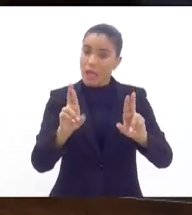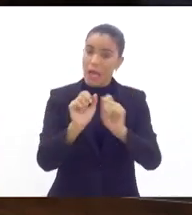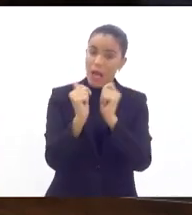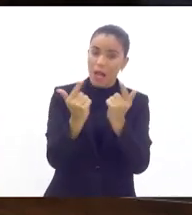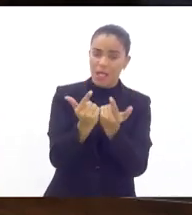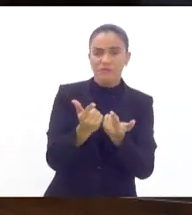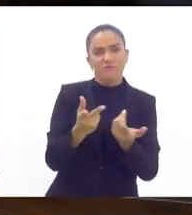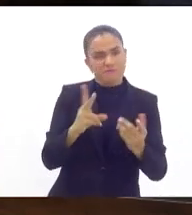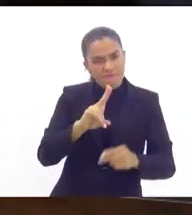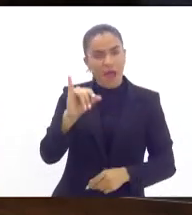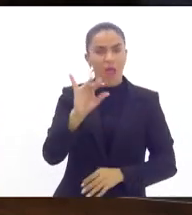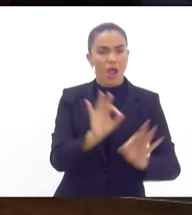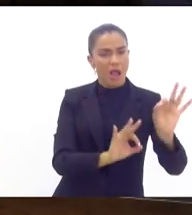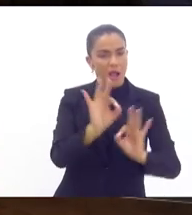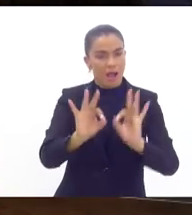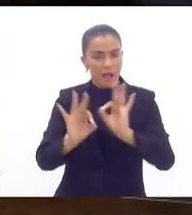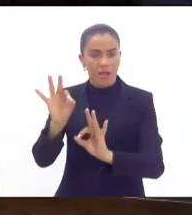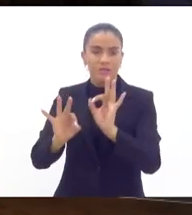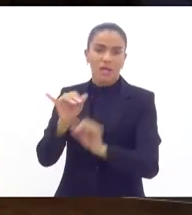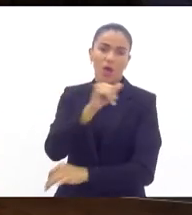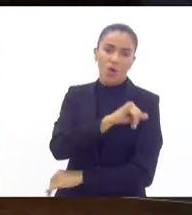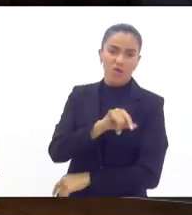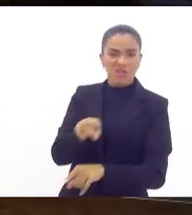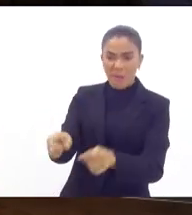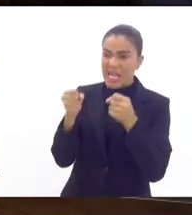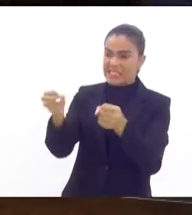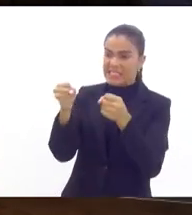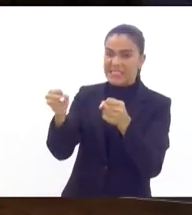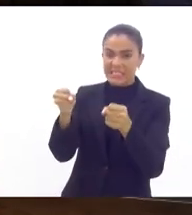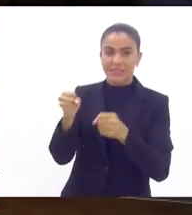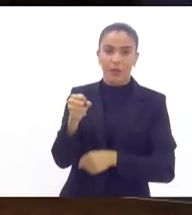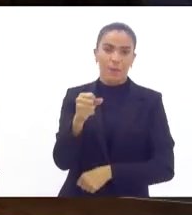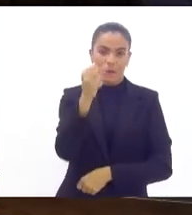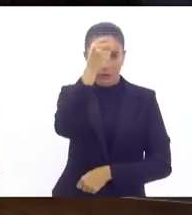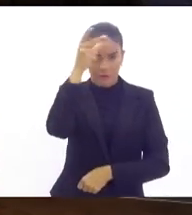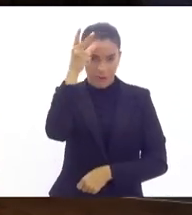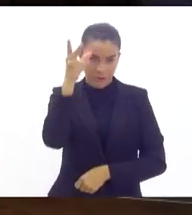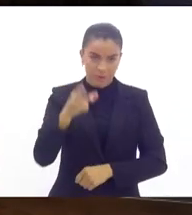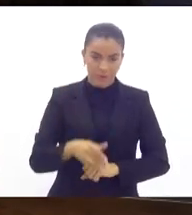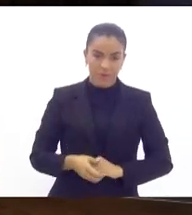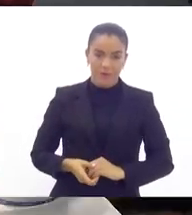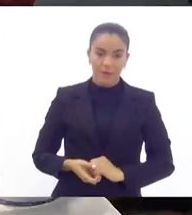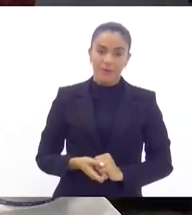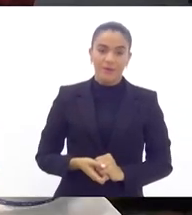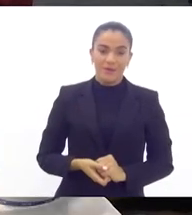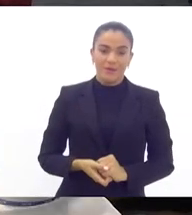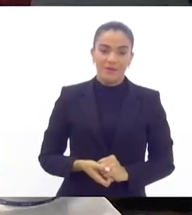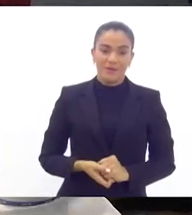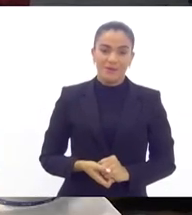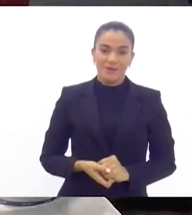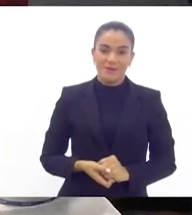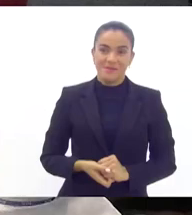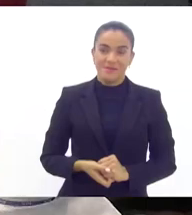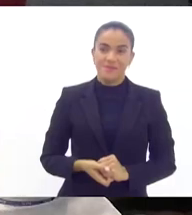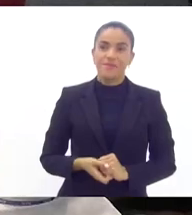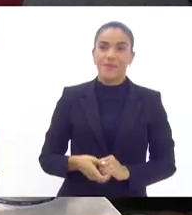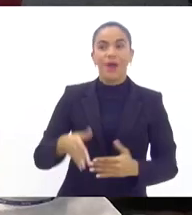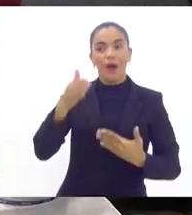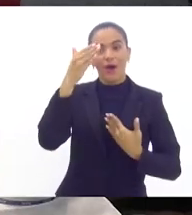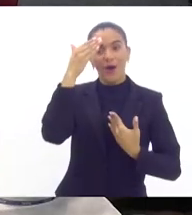o Rio de Janeiro em ordem e sacudir Esse prefeito para ele fazer alguma coisa obrigada é interessante Obrigado